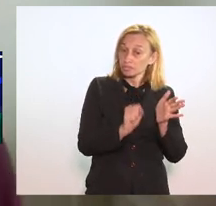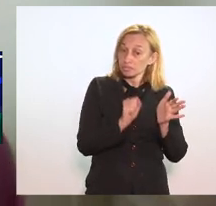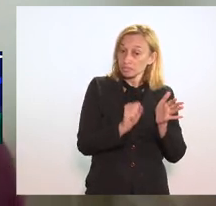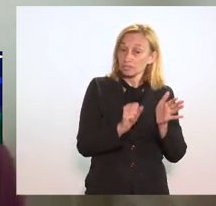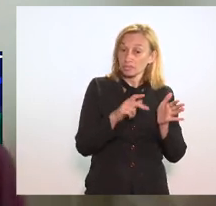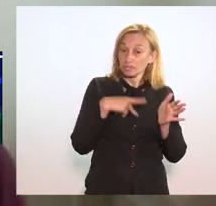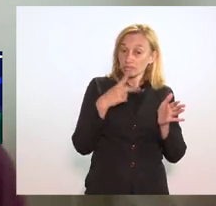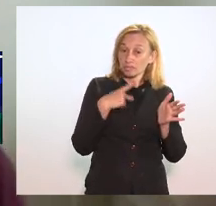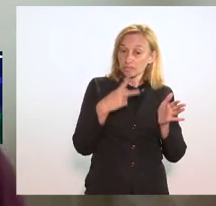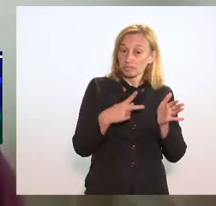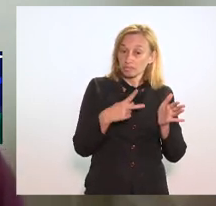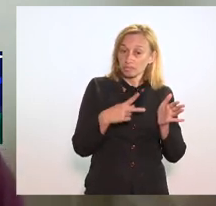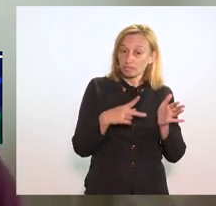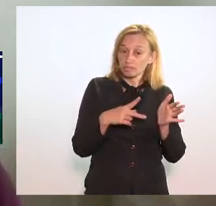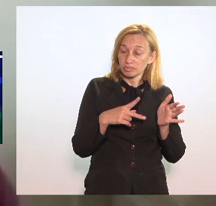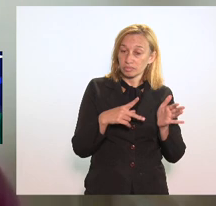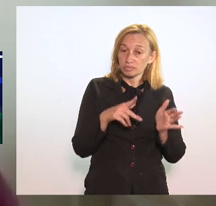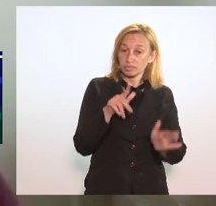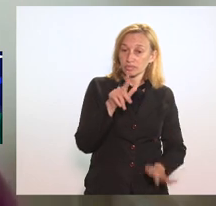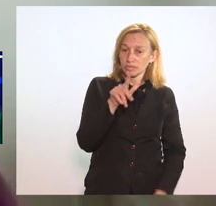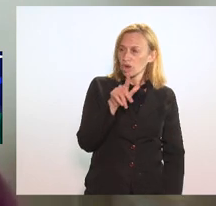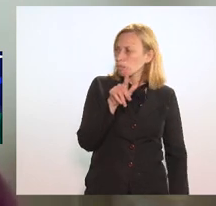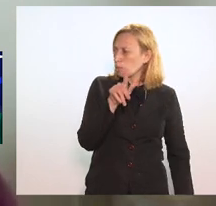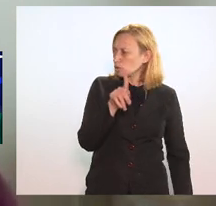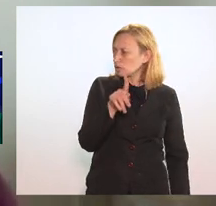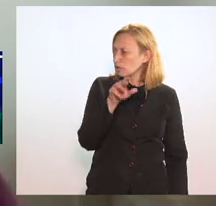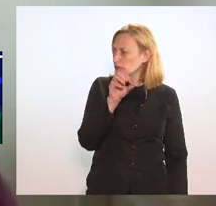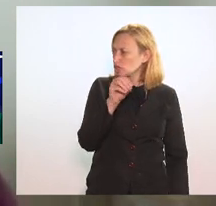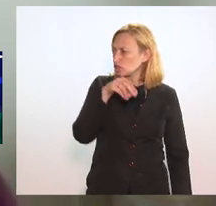trocar de ponto facultativo